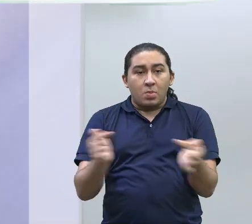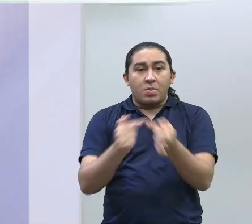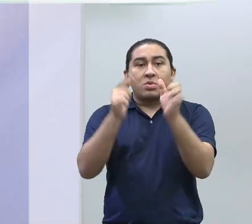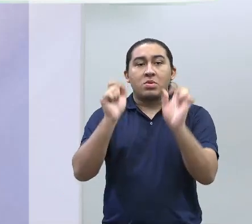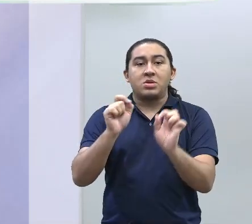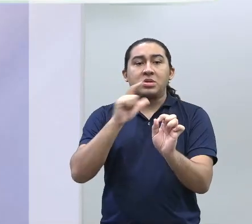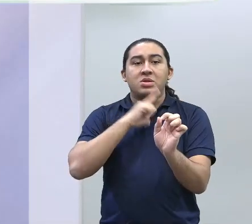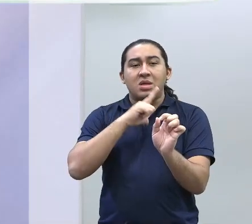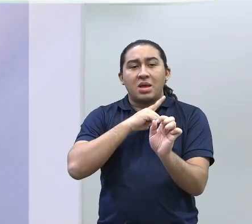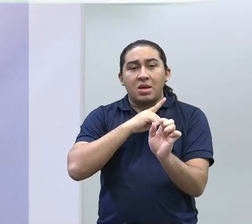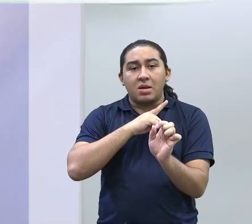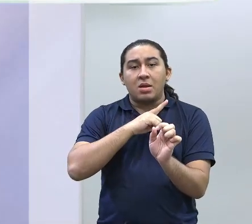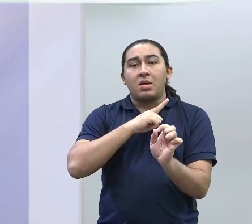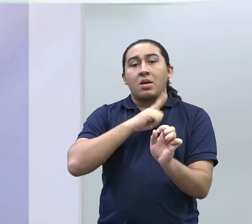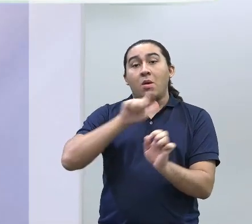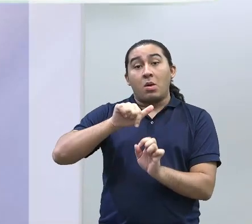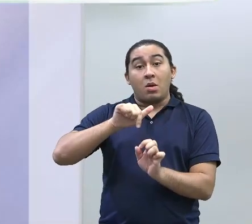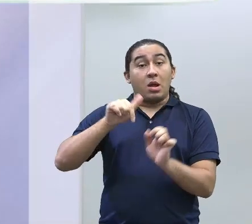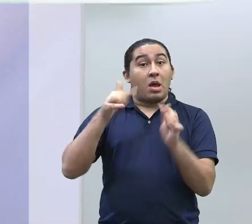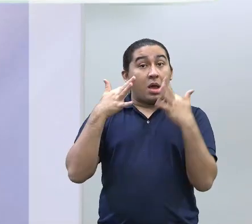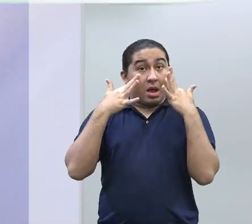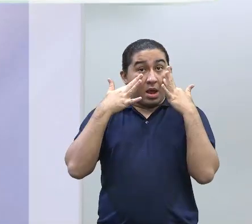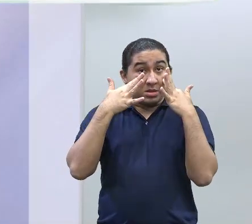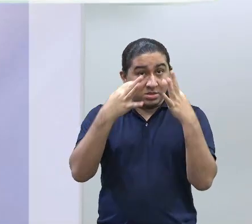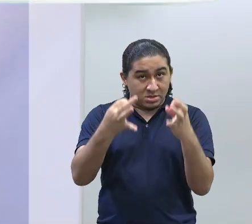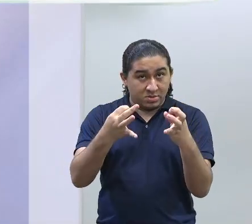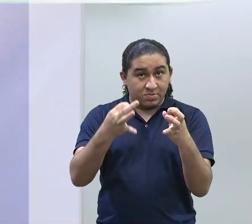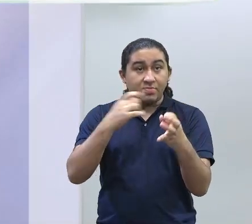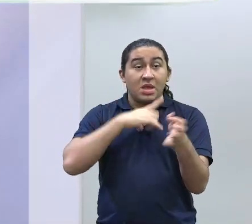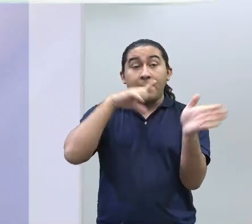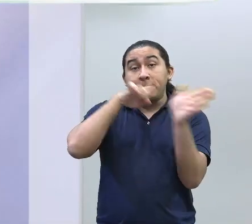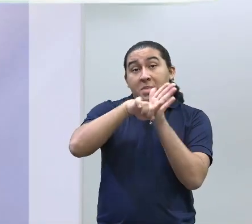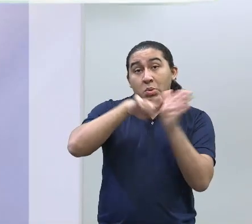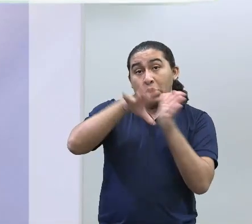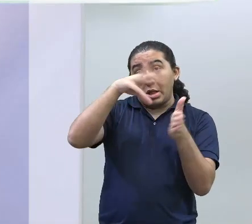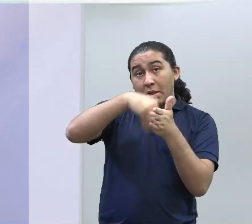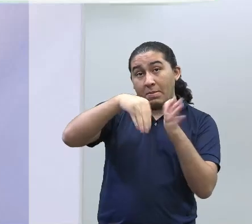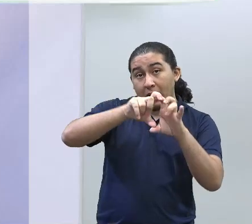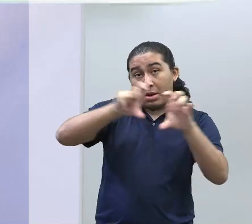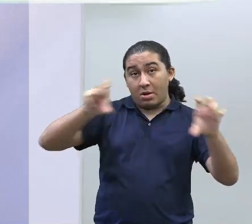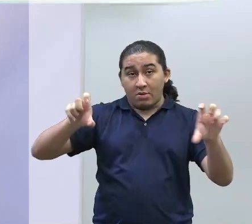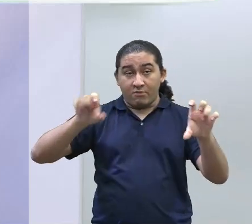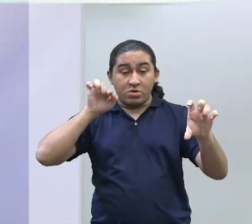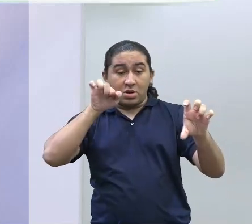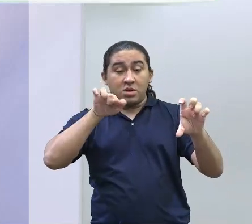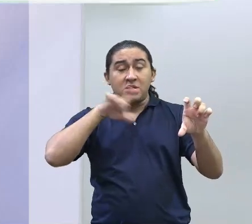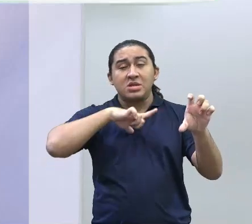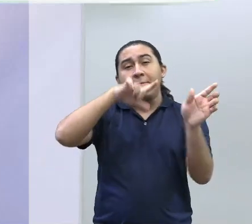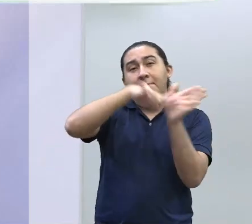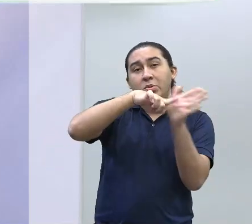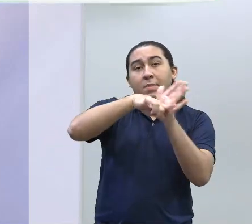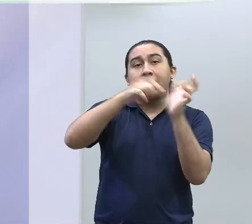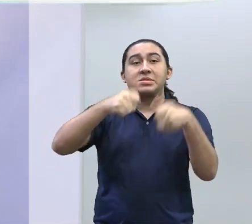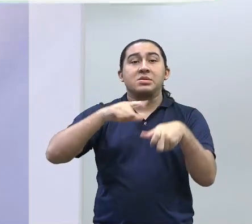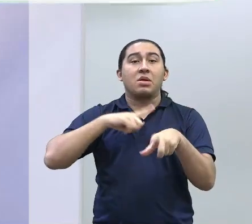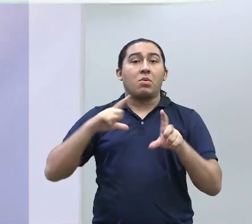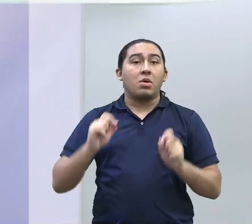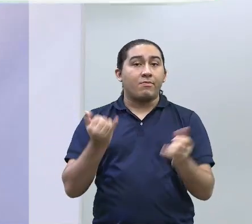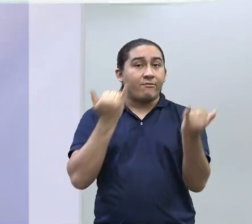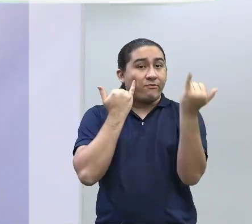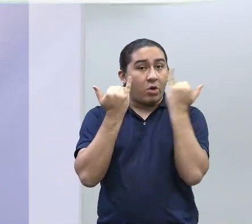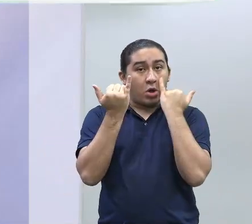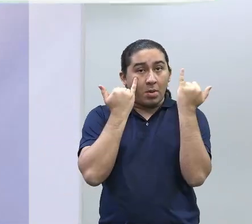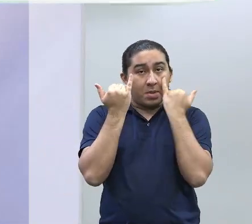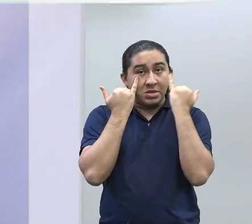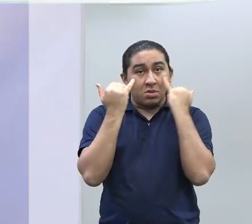às perguntas. Olha o detalhe, o lead tem perguntas. Então, dentro do lead, precisa haver informações